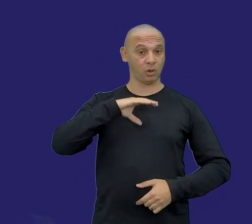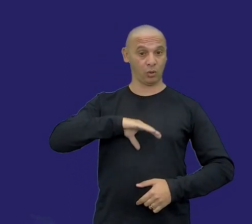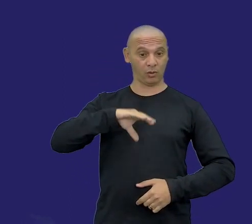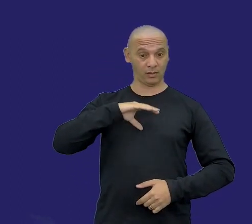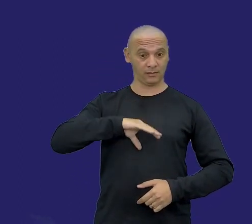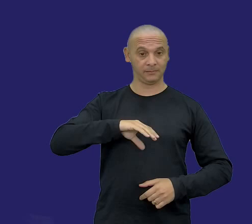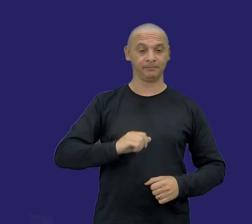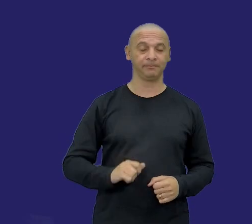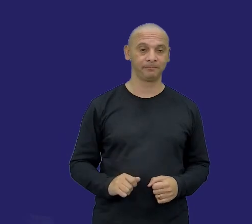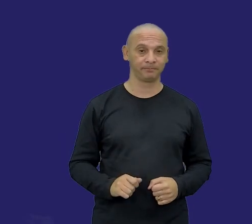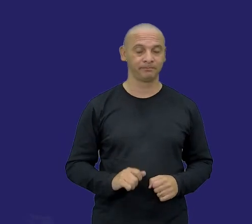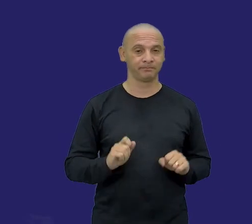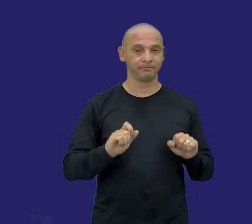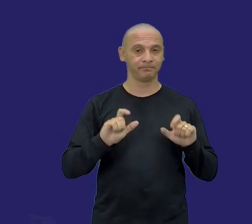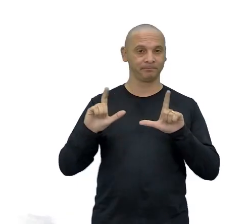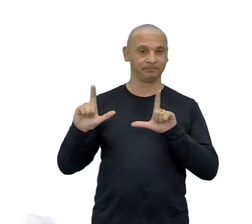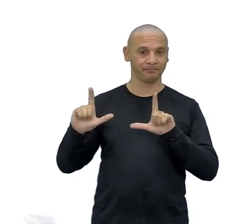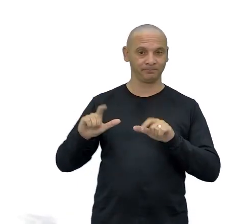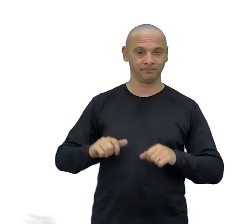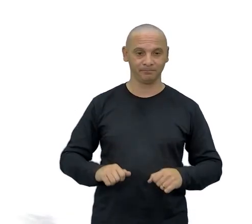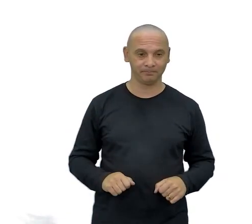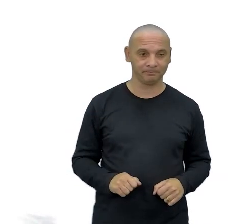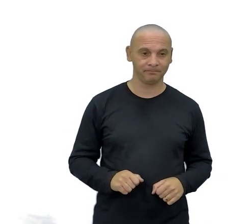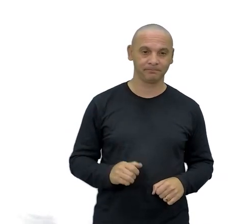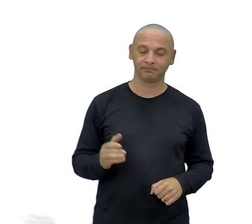portuguesa. Próximo slide.